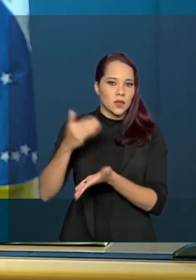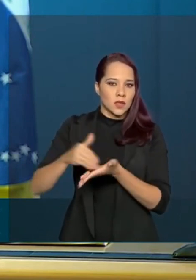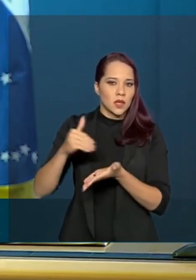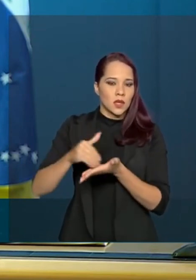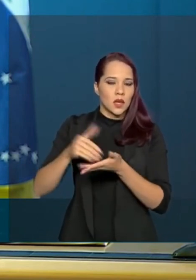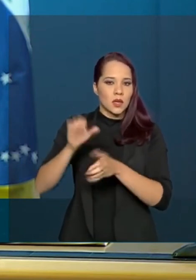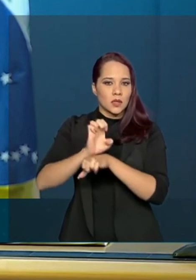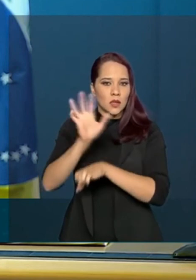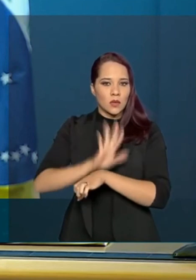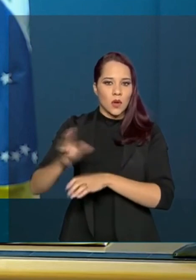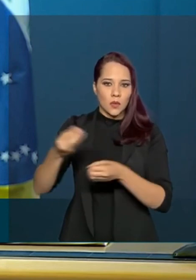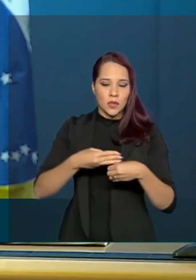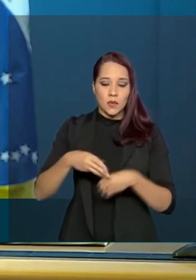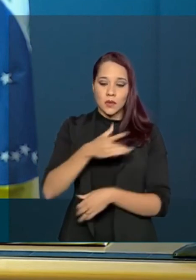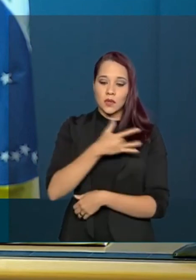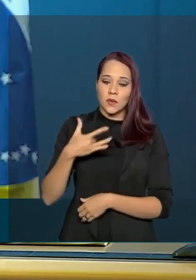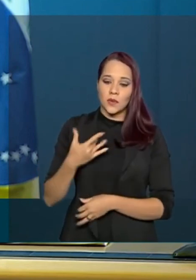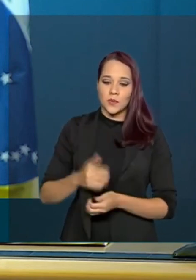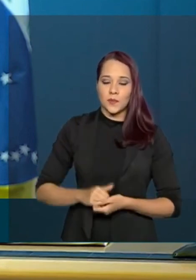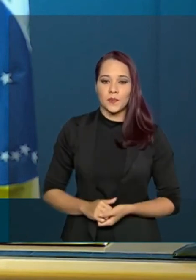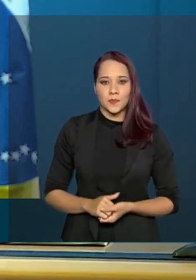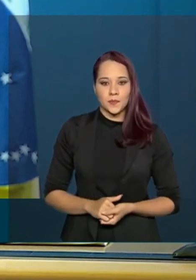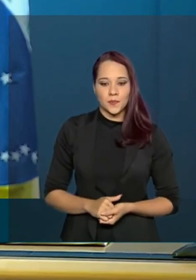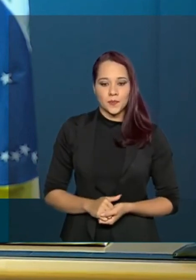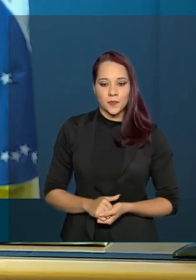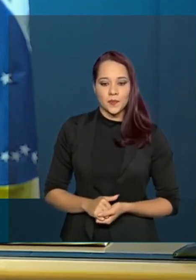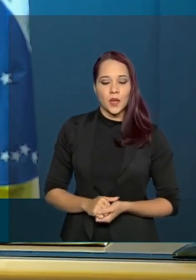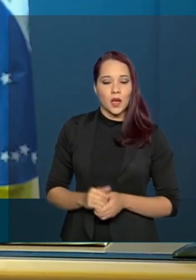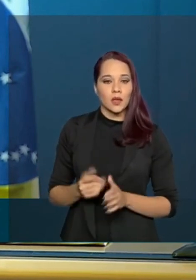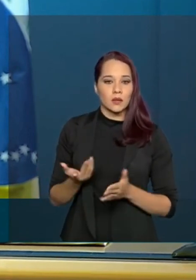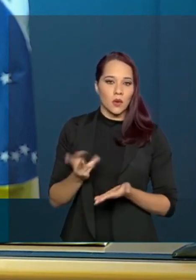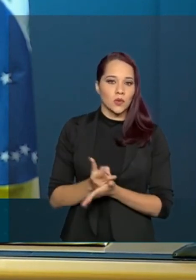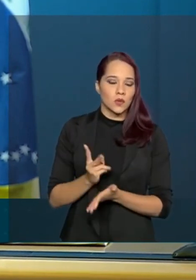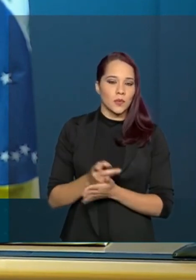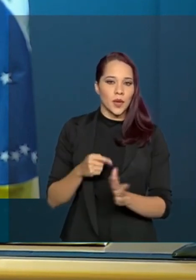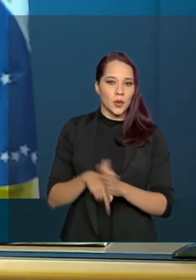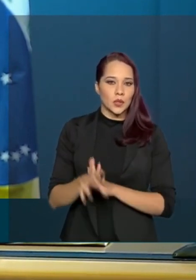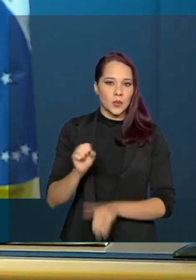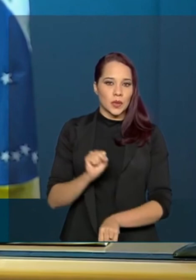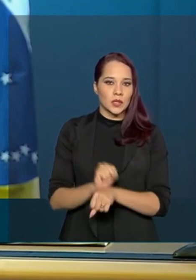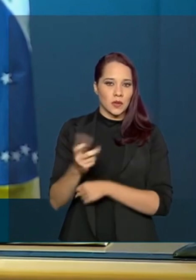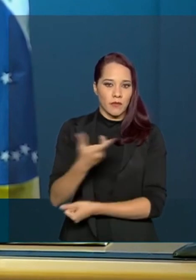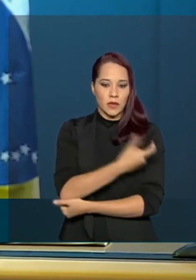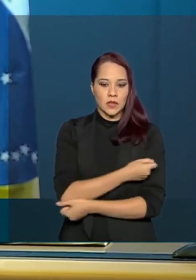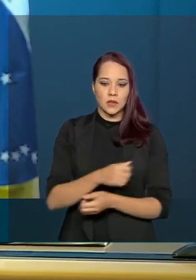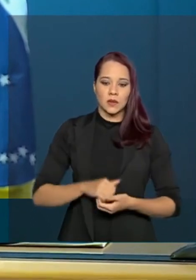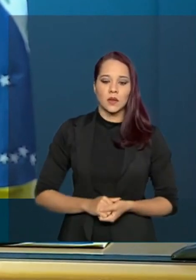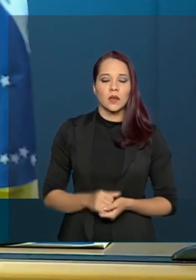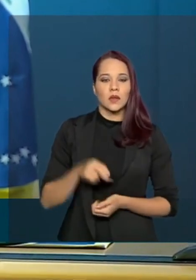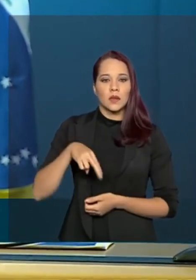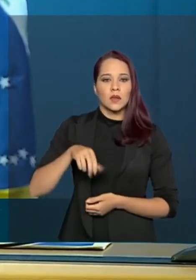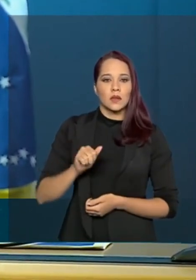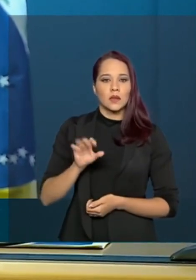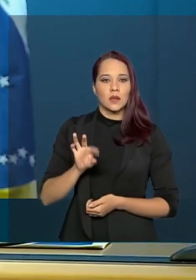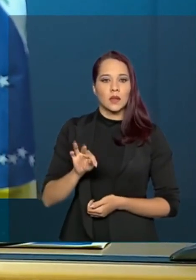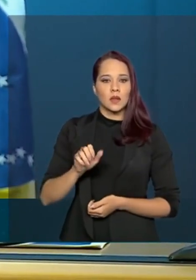secretarias estaduais e municipais de saúde. Ainda sobre a questão da suspensão da vacina, a Natália